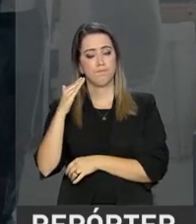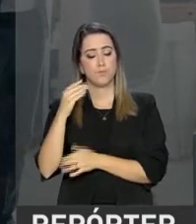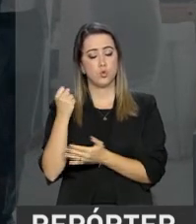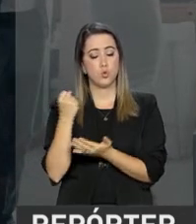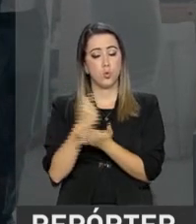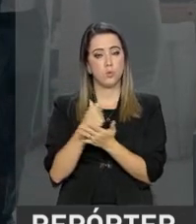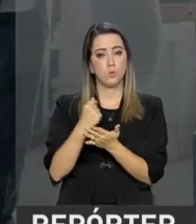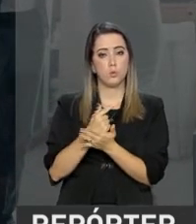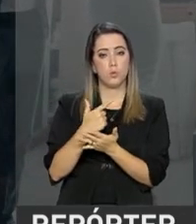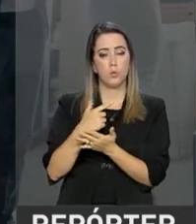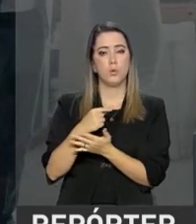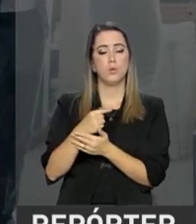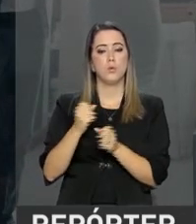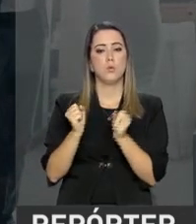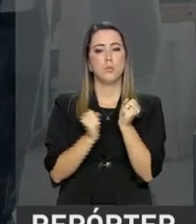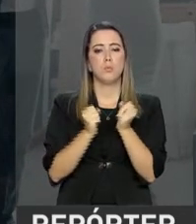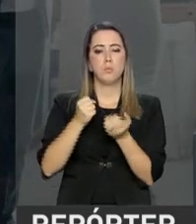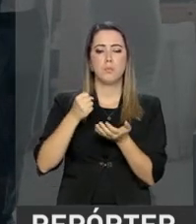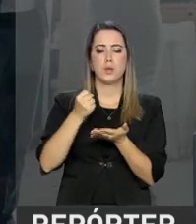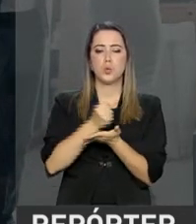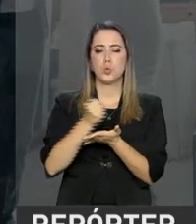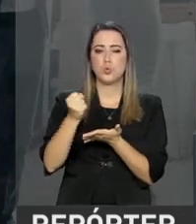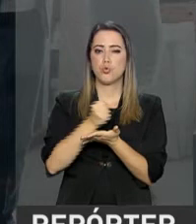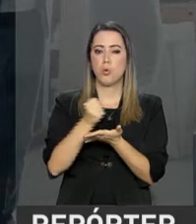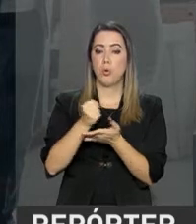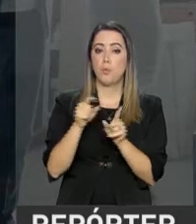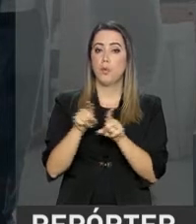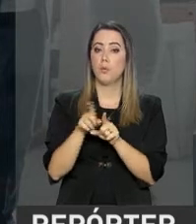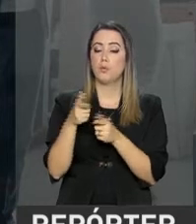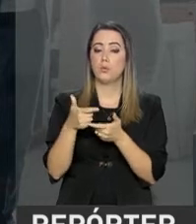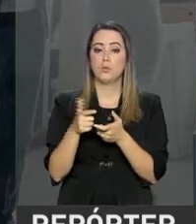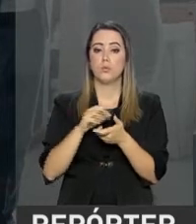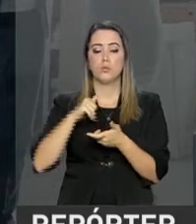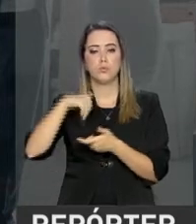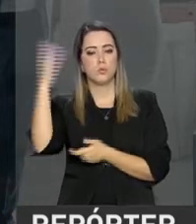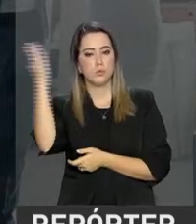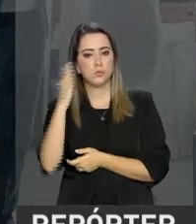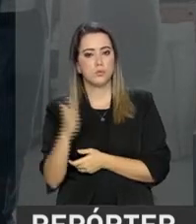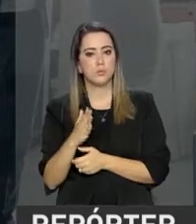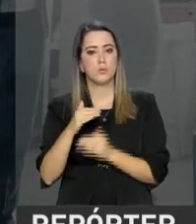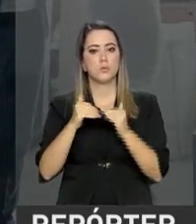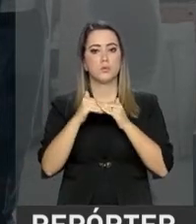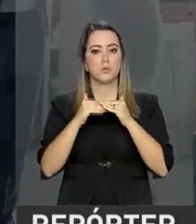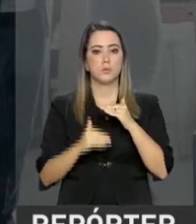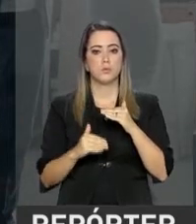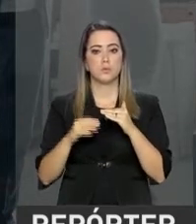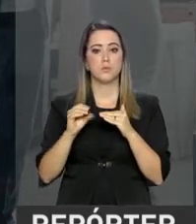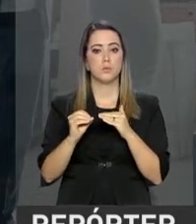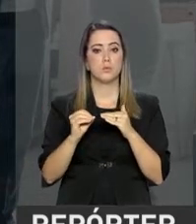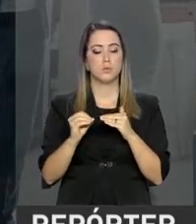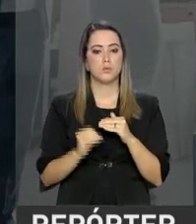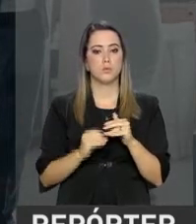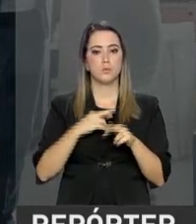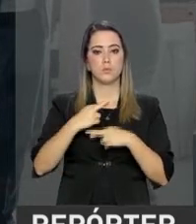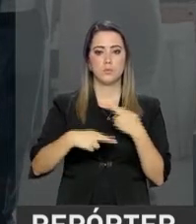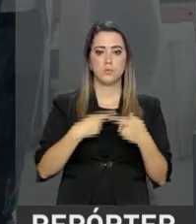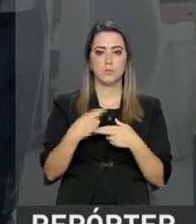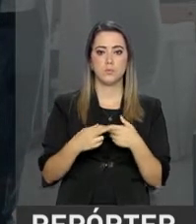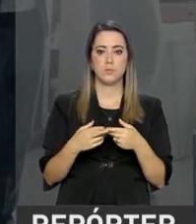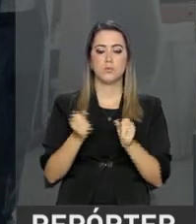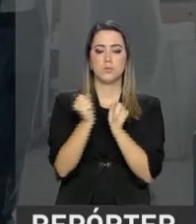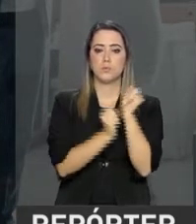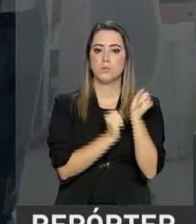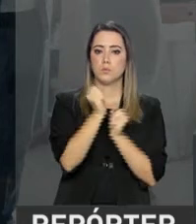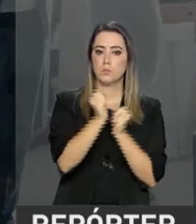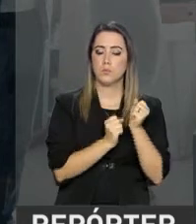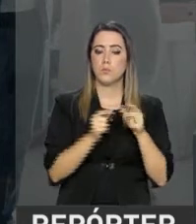produzidos no brasil vai cair de 14 por cento para zero o objetivo é incentivar a renovação das linhas de produção